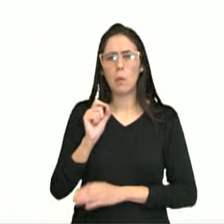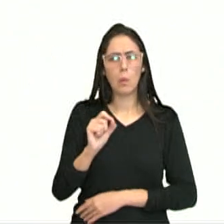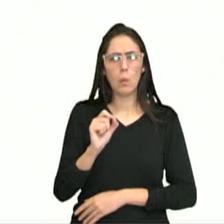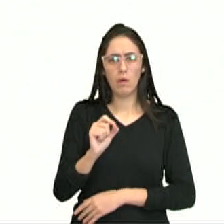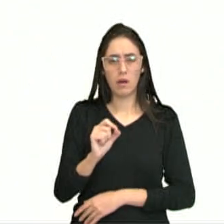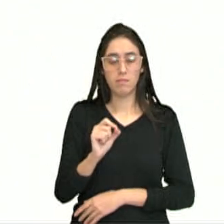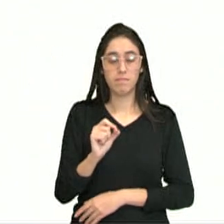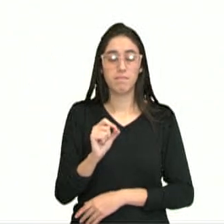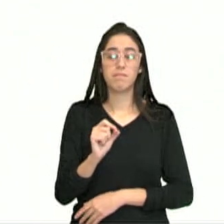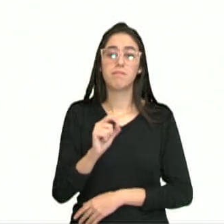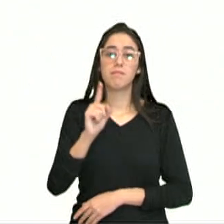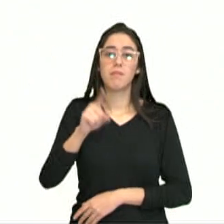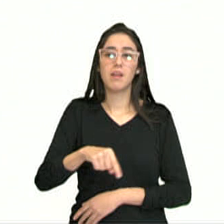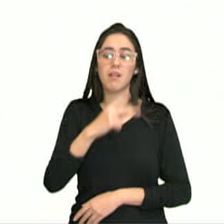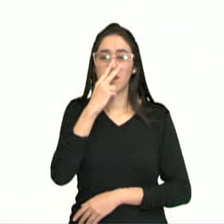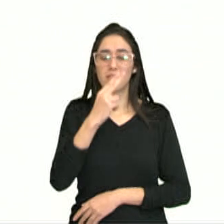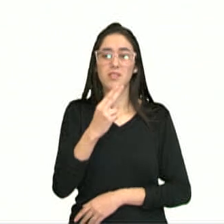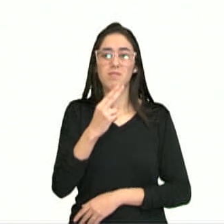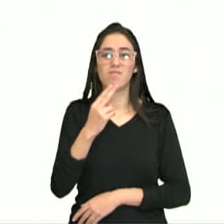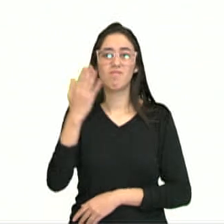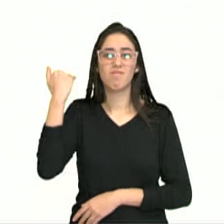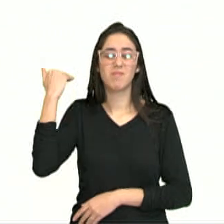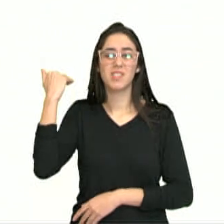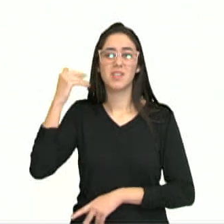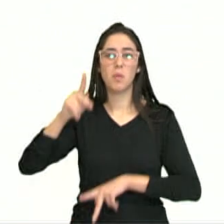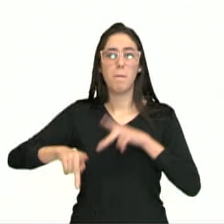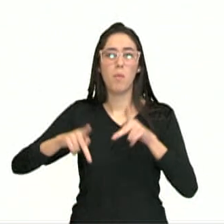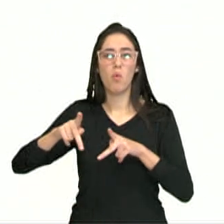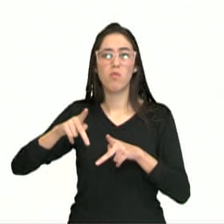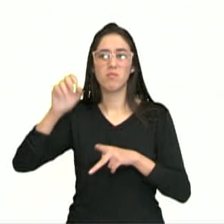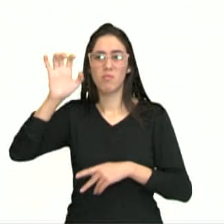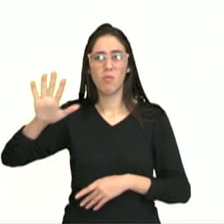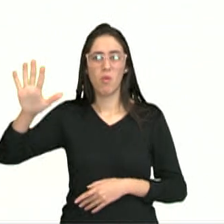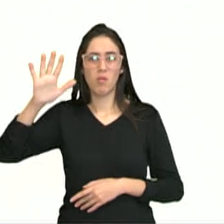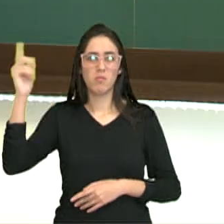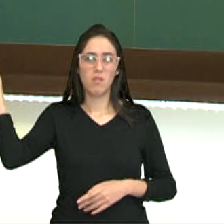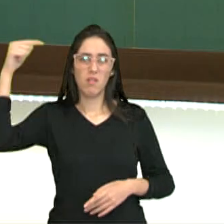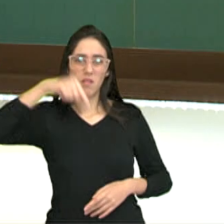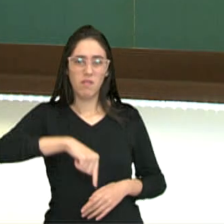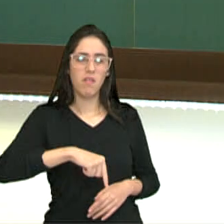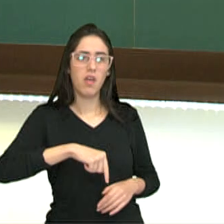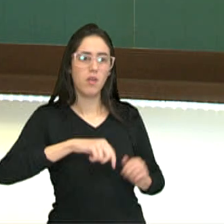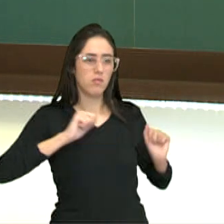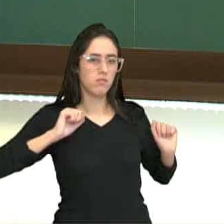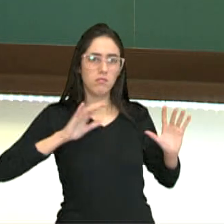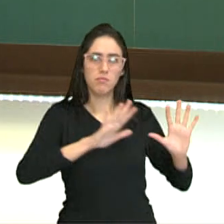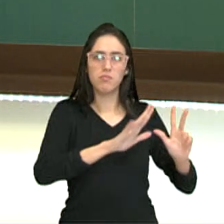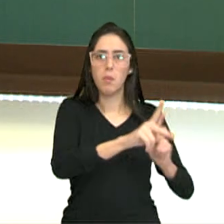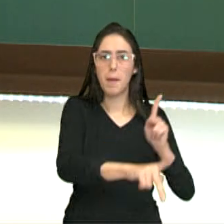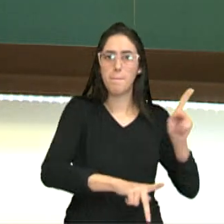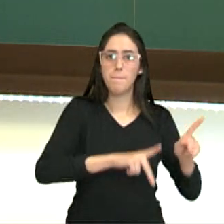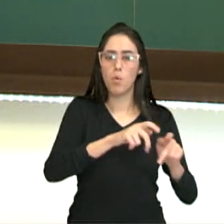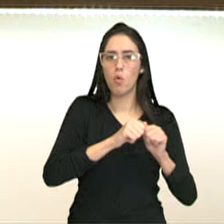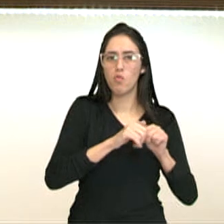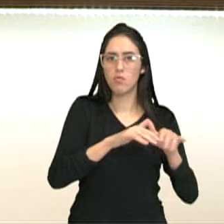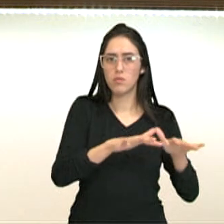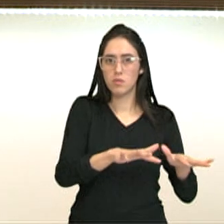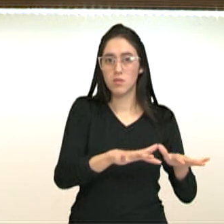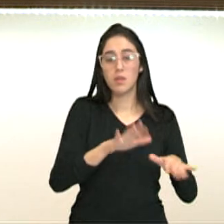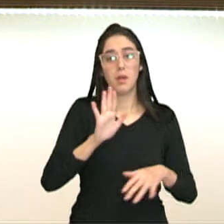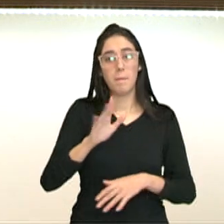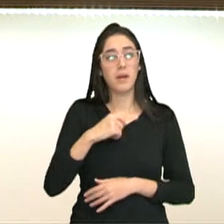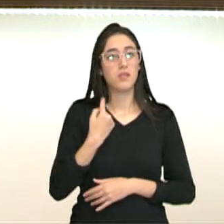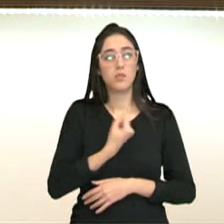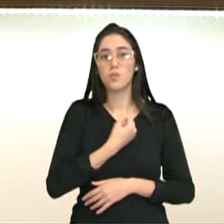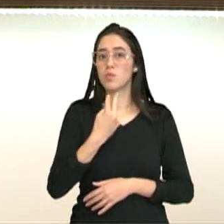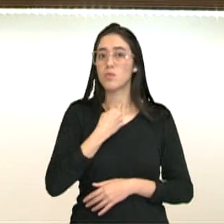caráter de dominação colonial. Então, quando falamos em mistura racial, em miscigenação, nunca podemos esquecer